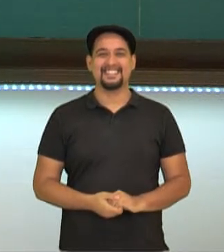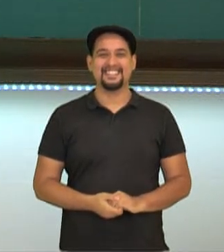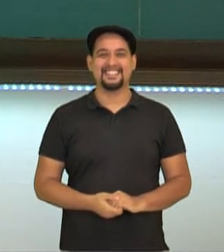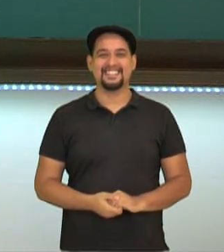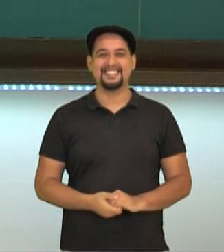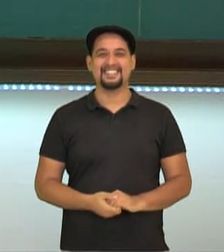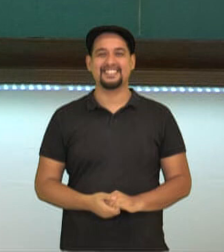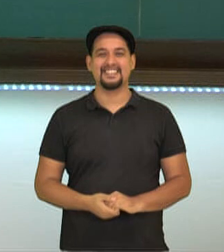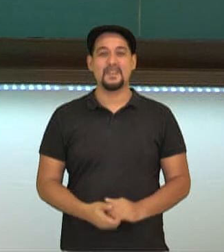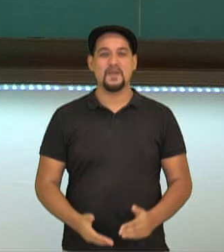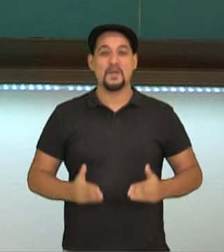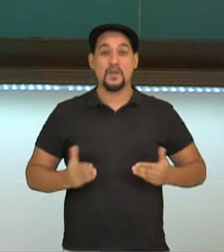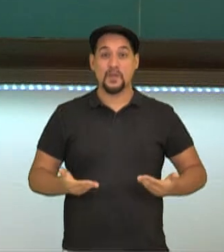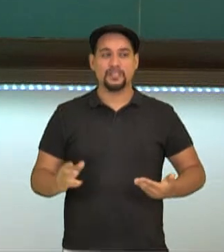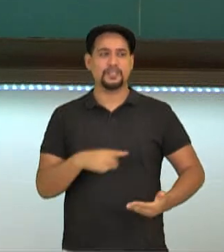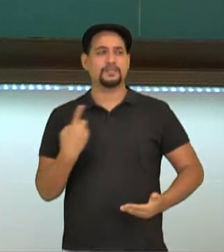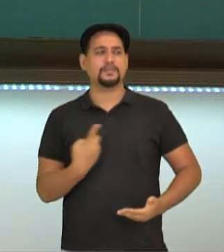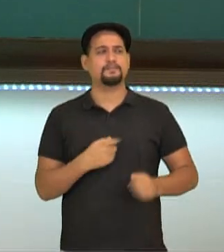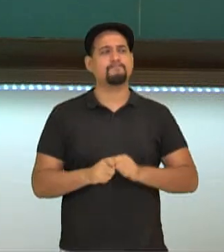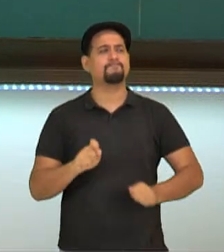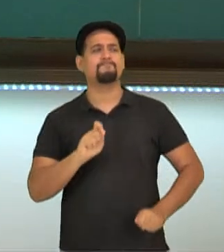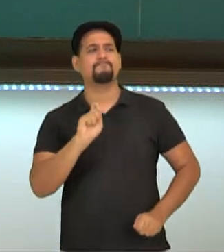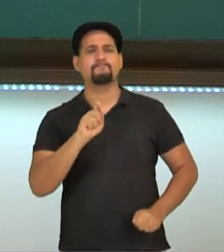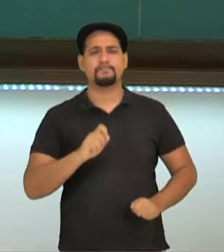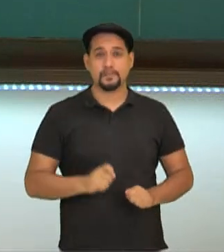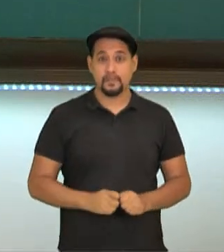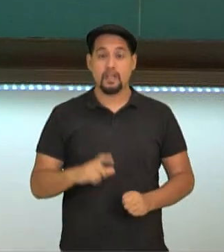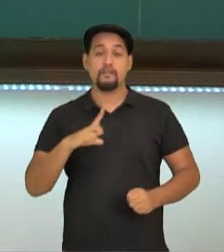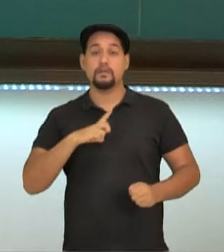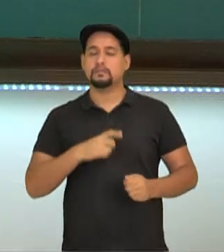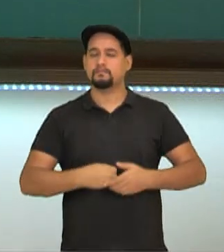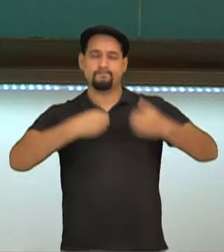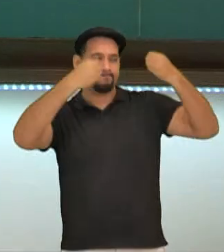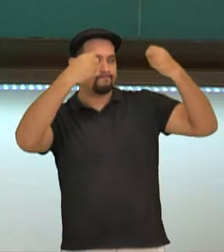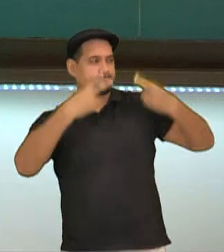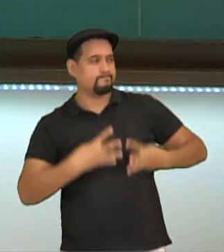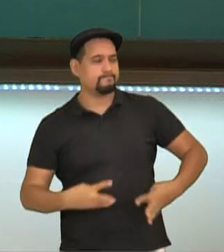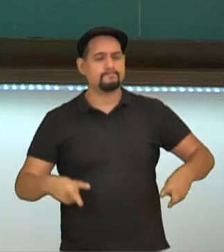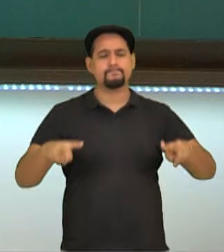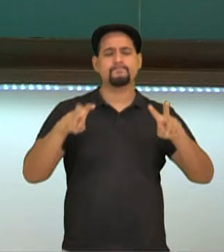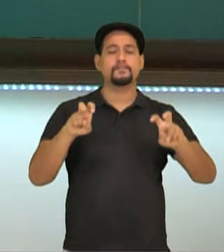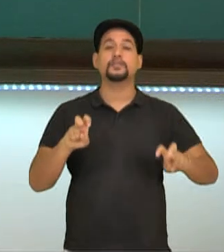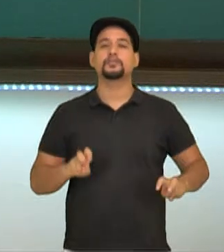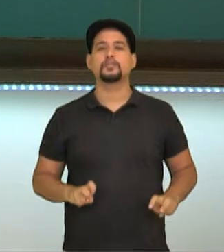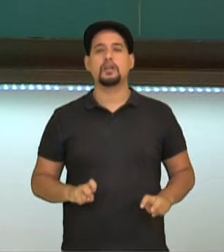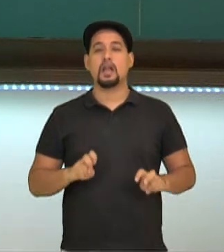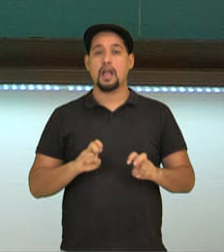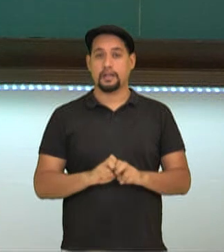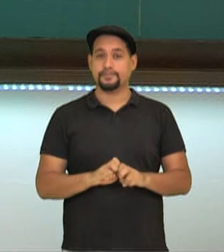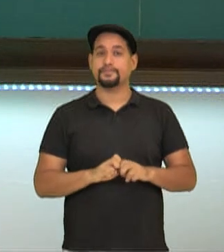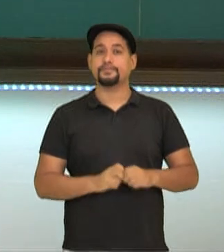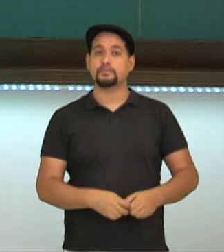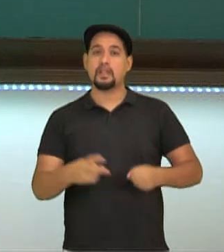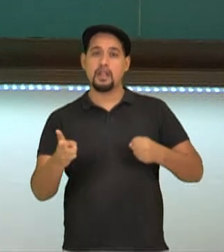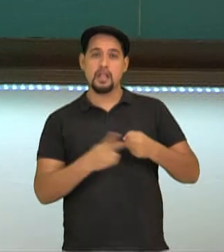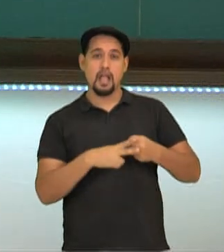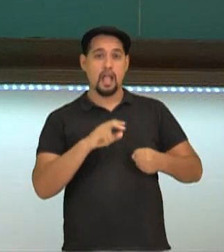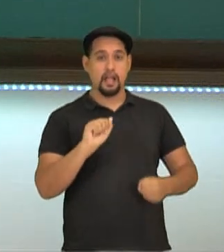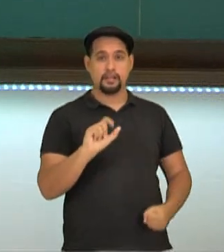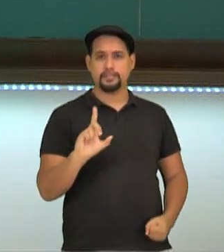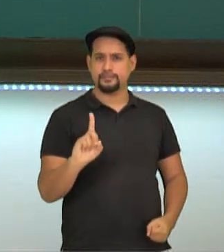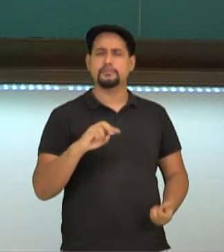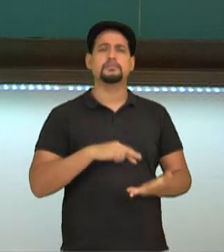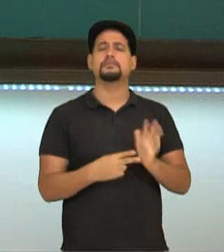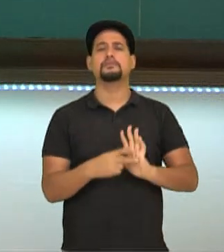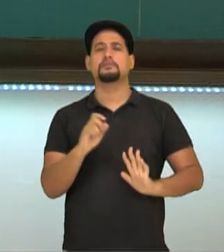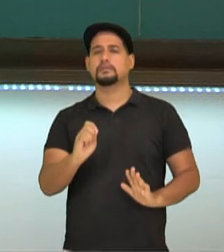Boa! Hoje nós iremos tratar um pouquinho sobre advérbios, classe de